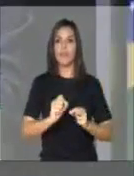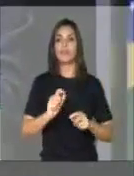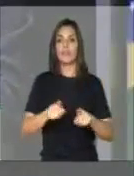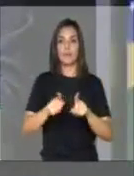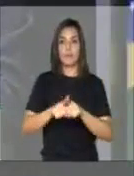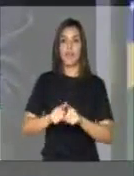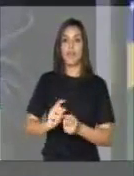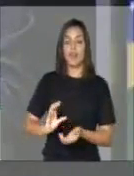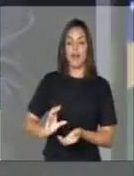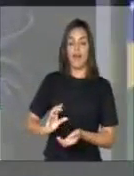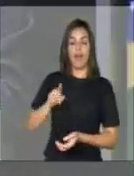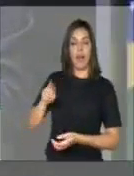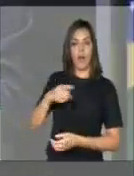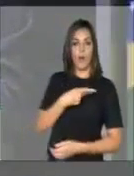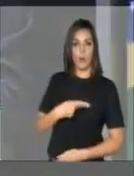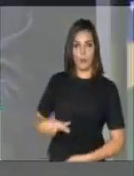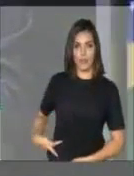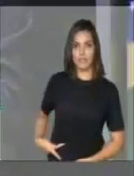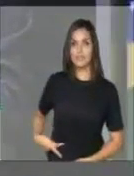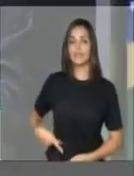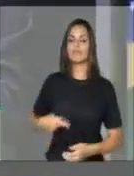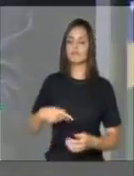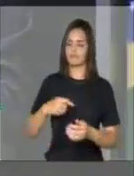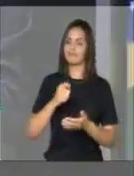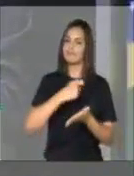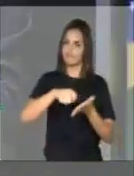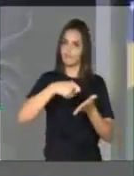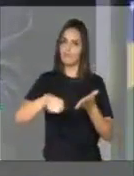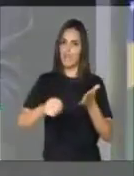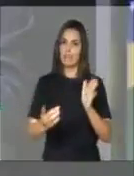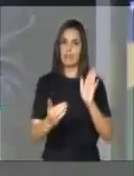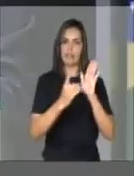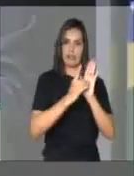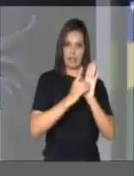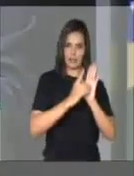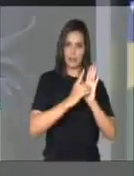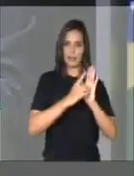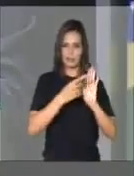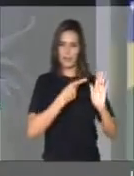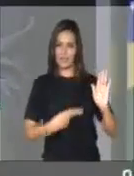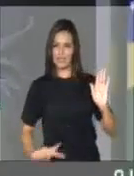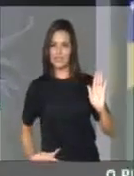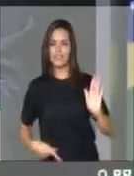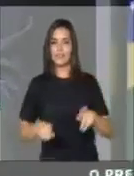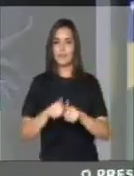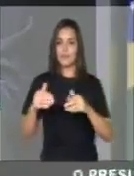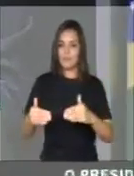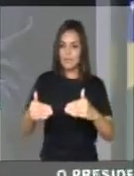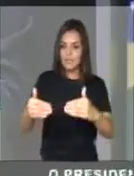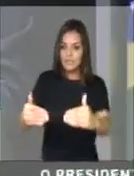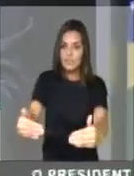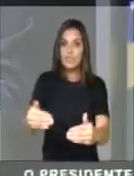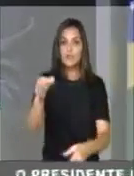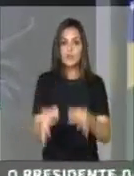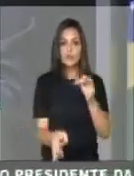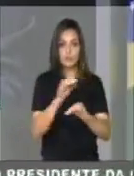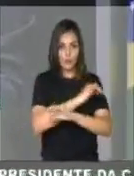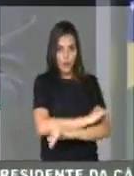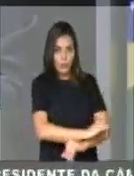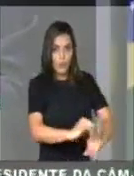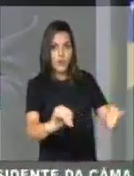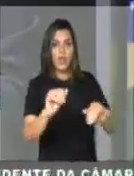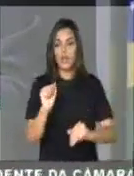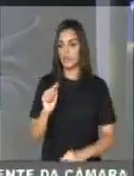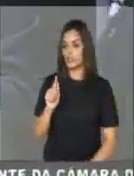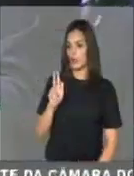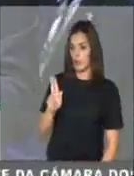Civil da Presidência providencia a publicação de um decreto presidencial de internalização, o Ministério da Justiça comunica a publicação desse